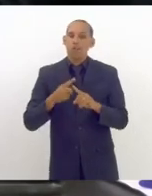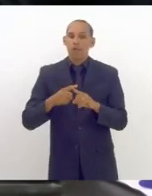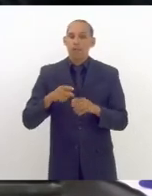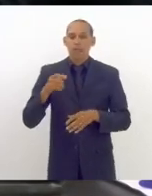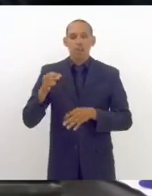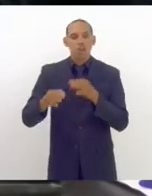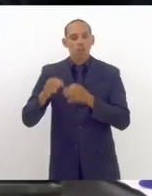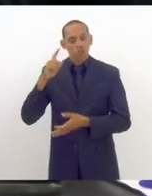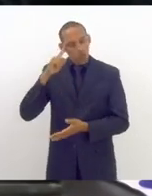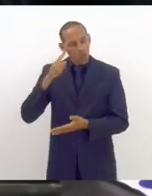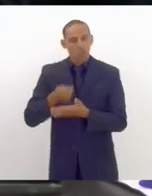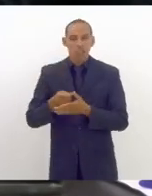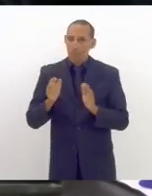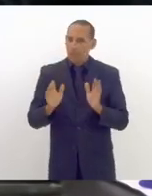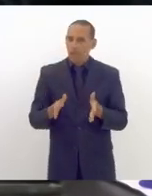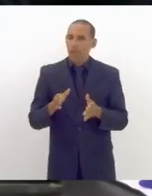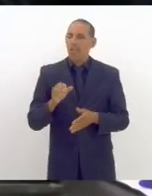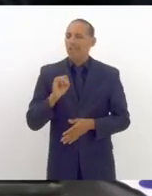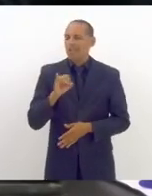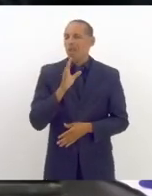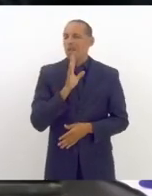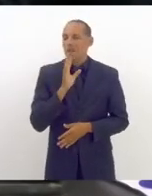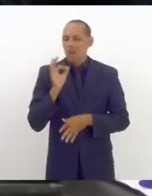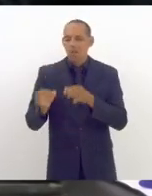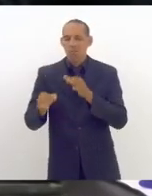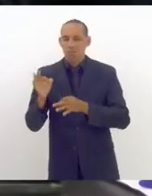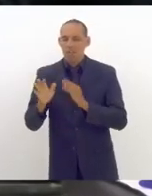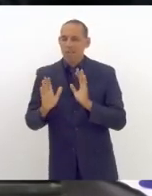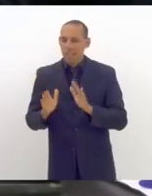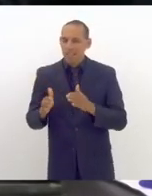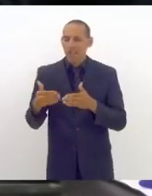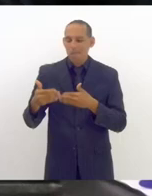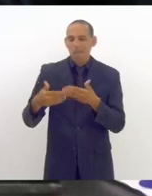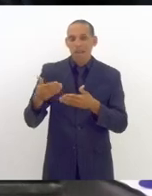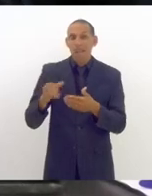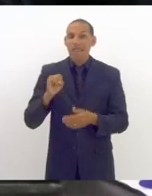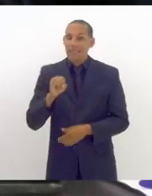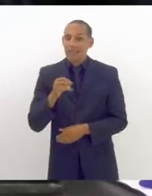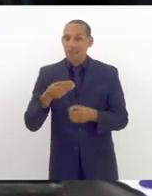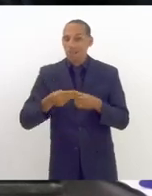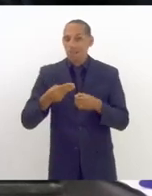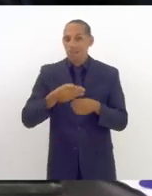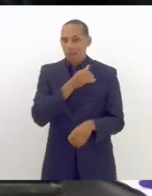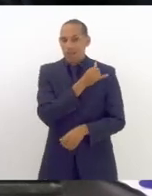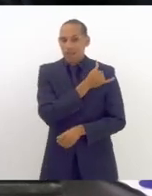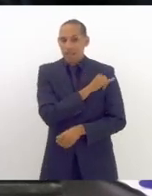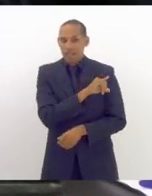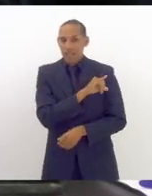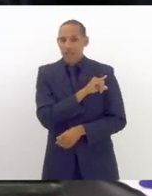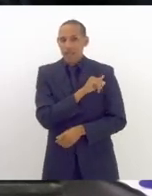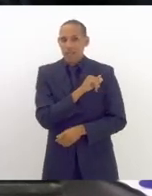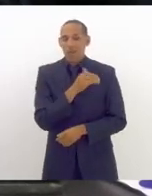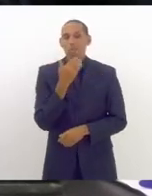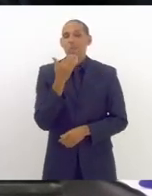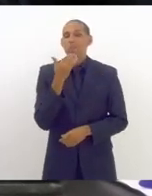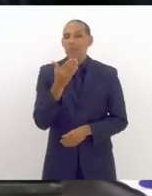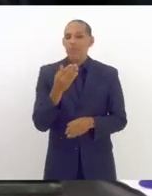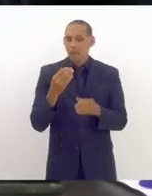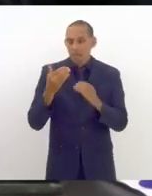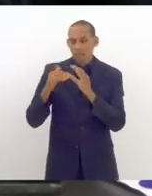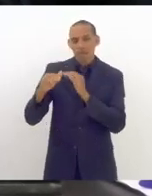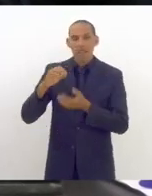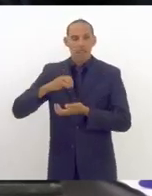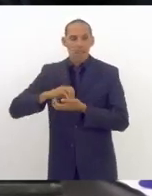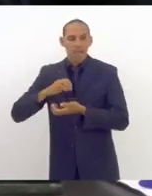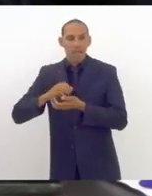um pouquinho né o trump da justiça Sabe que se o município do Rio passar uma petição para o STF